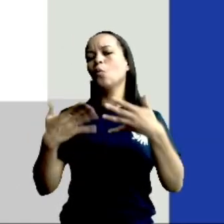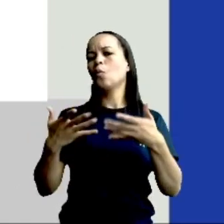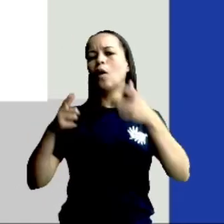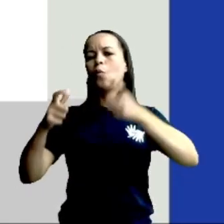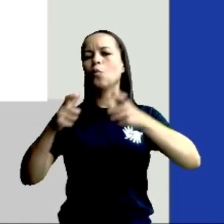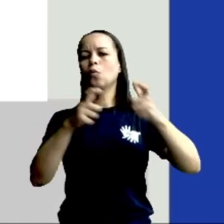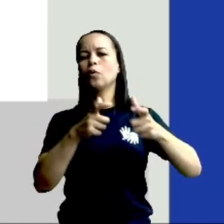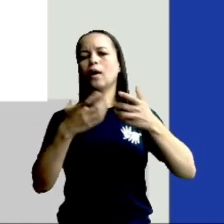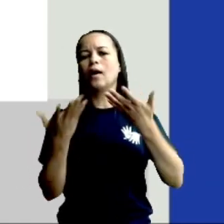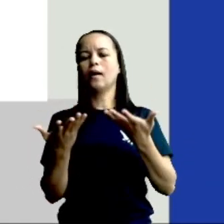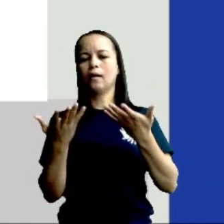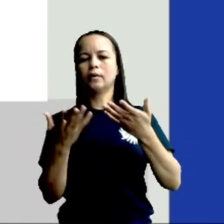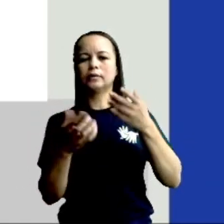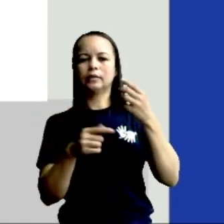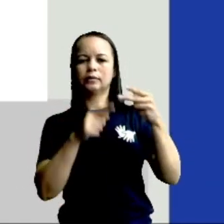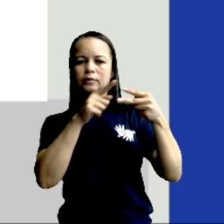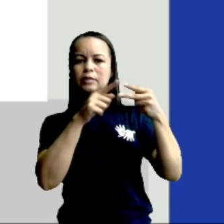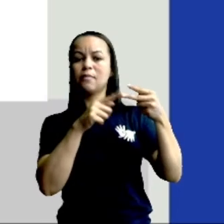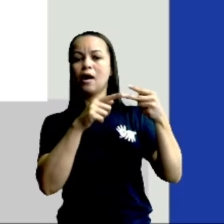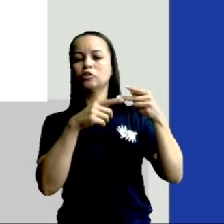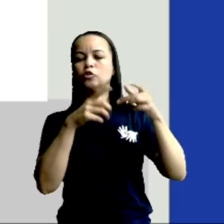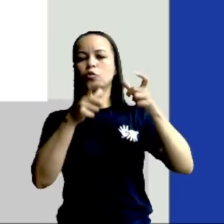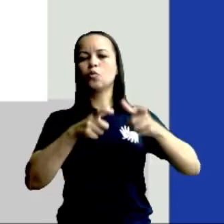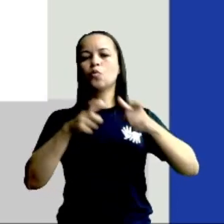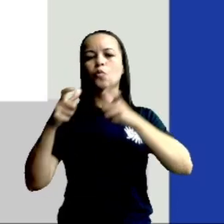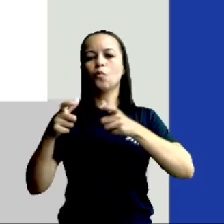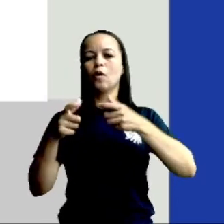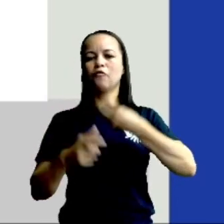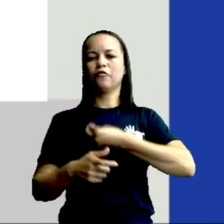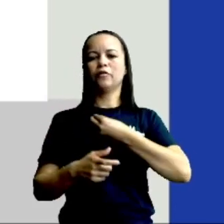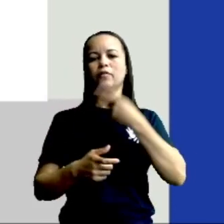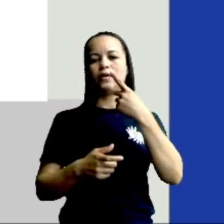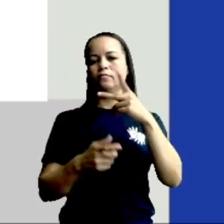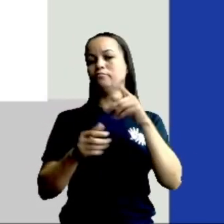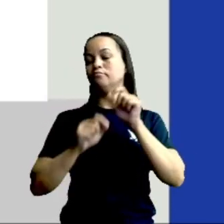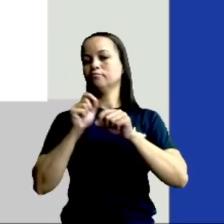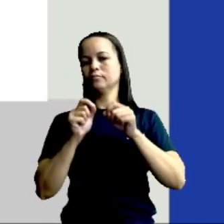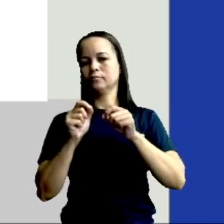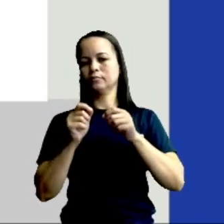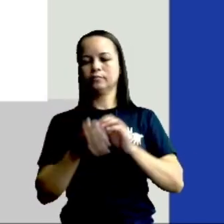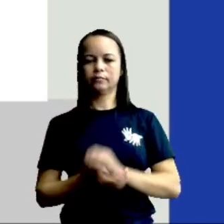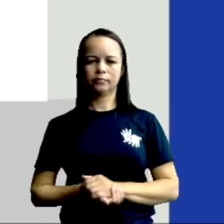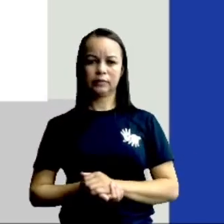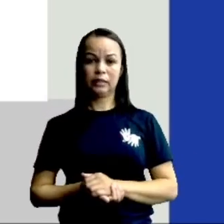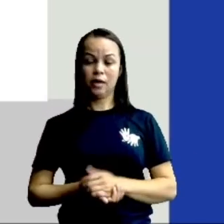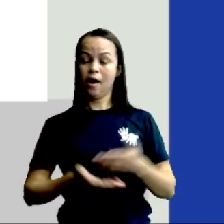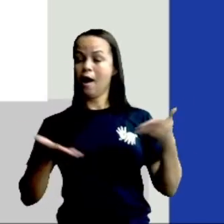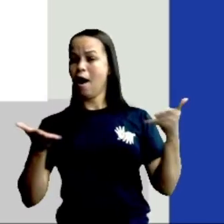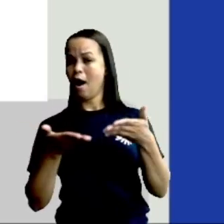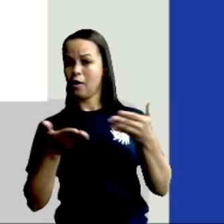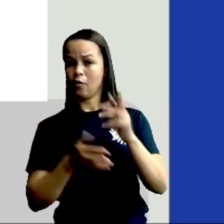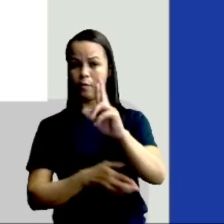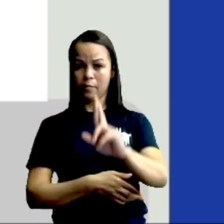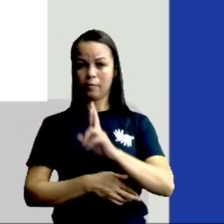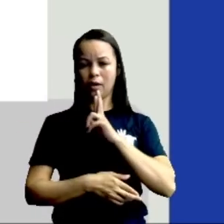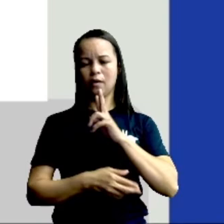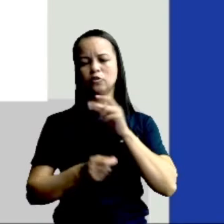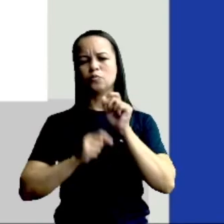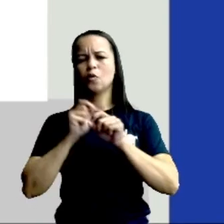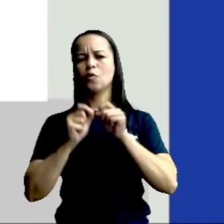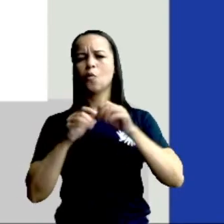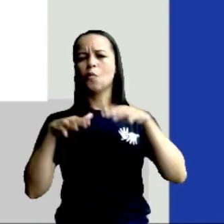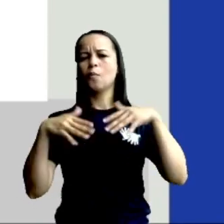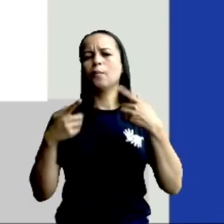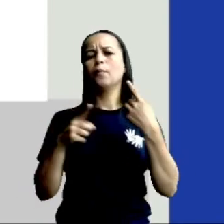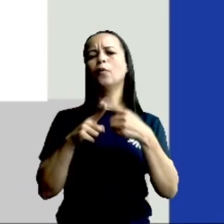qual dessas duas imagens? E agora me responda, por que você iria preferir viver em uma dessas